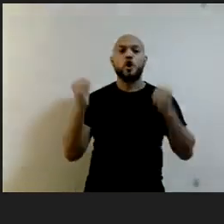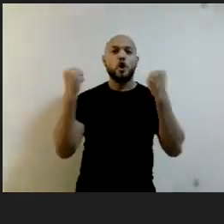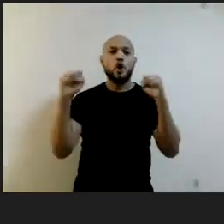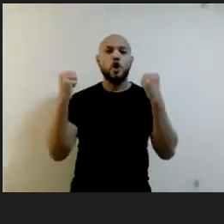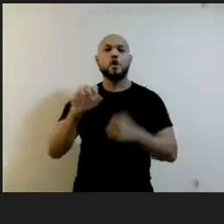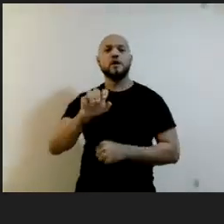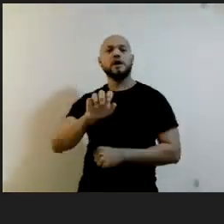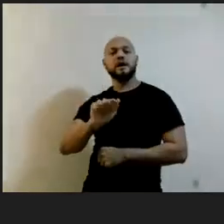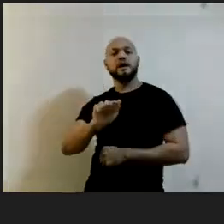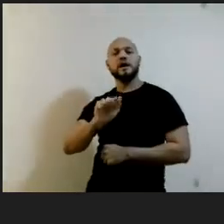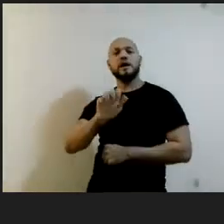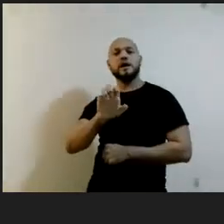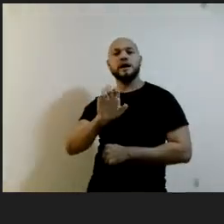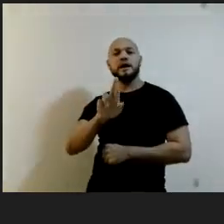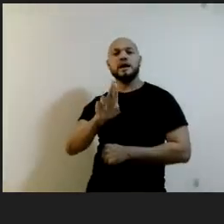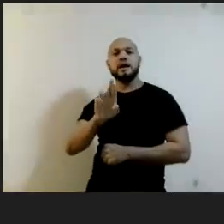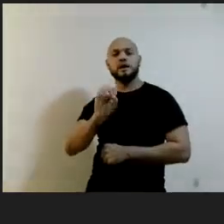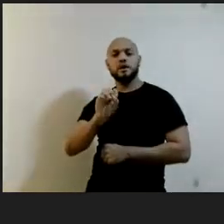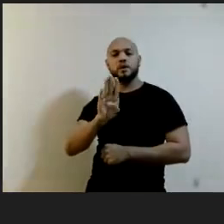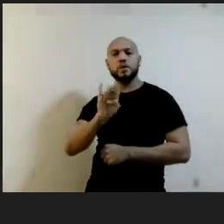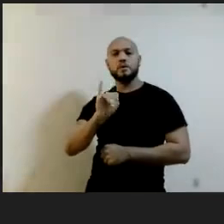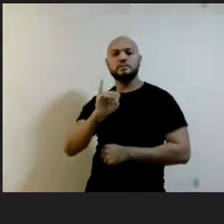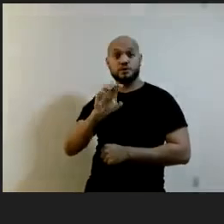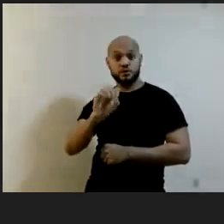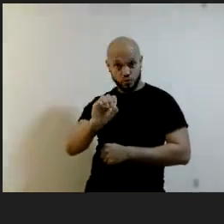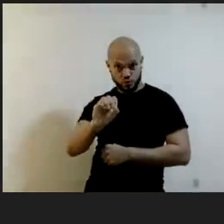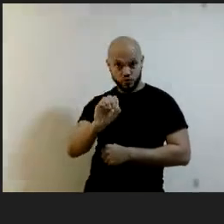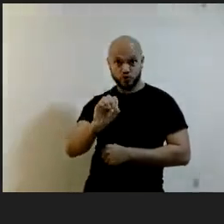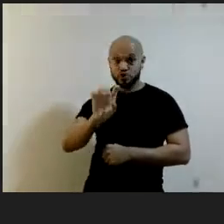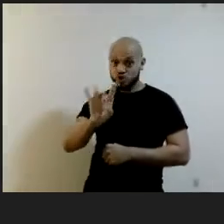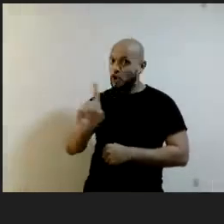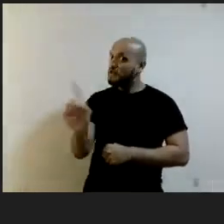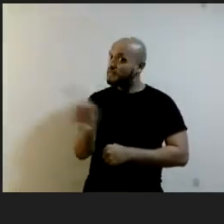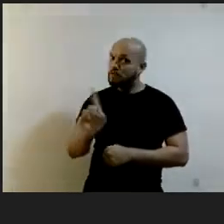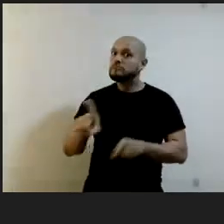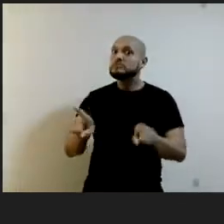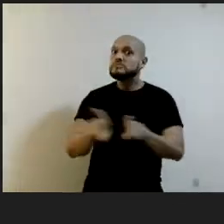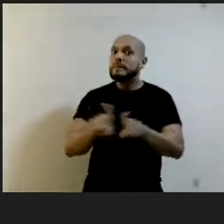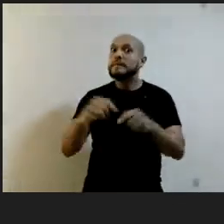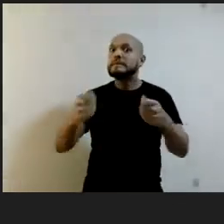a gente também recomenda que uma parte dessa atividade física